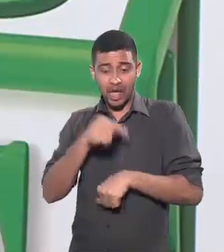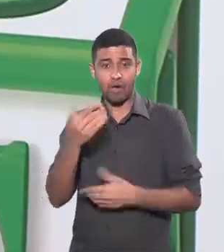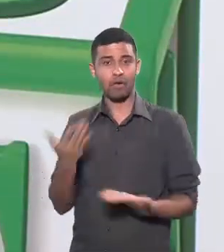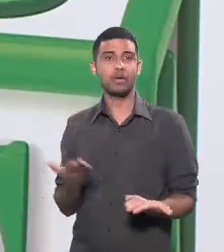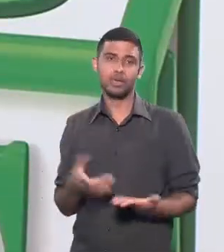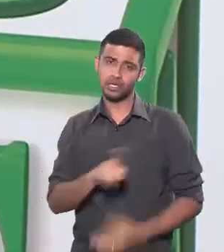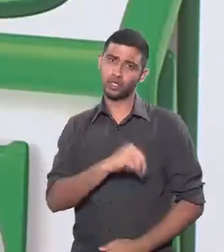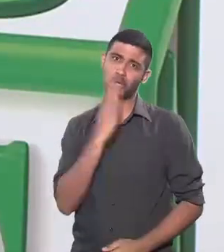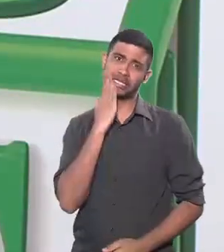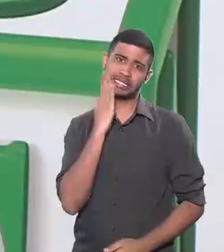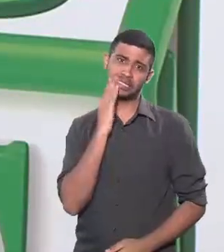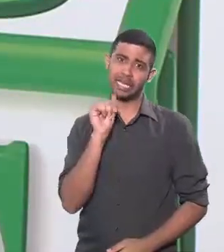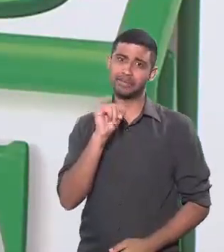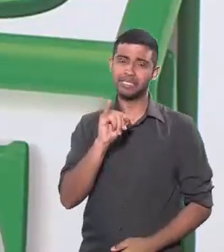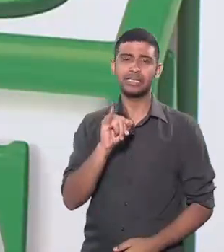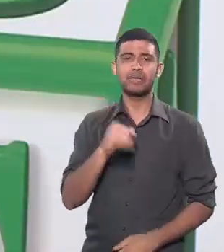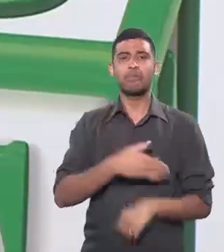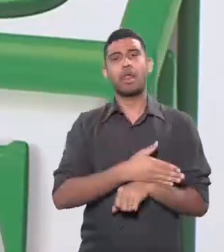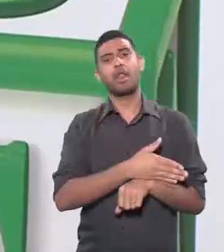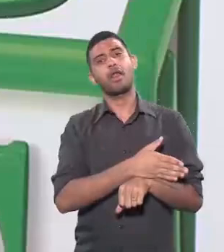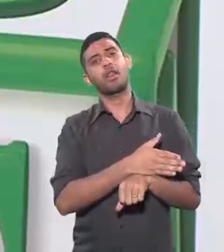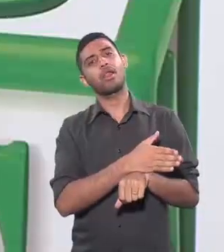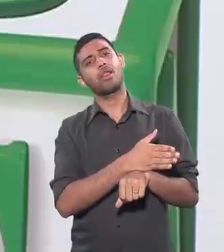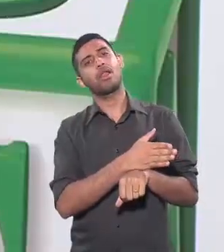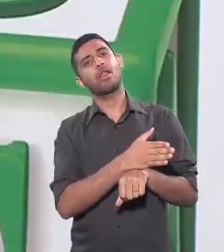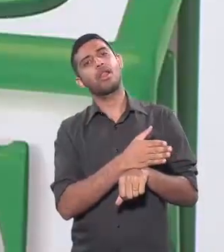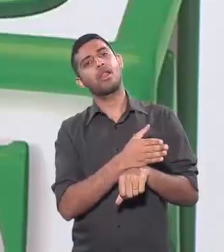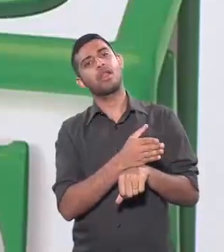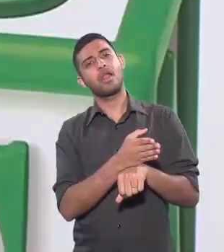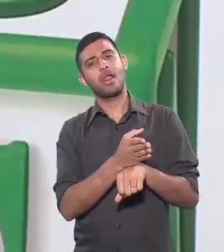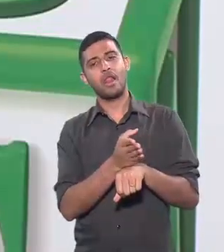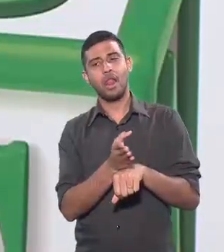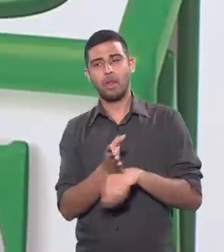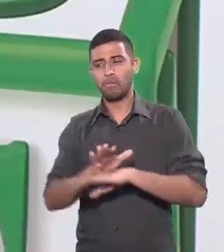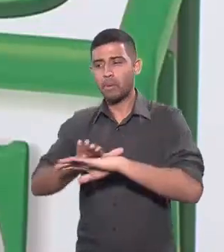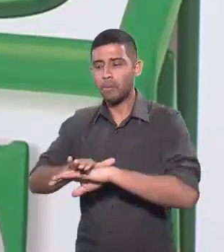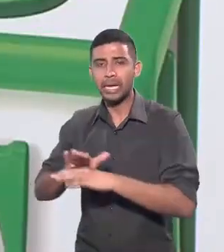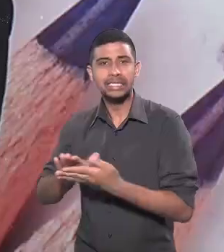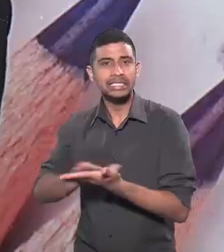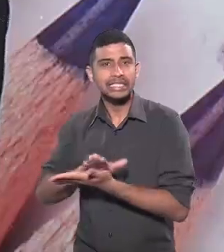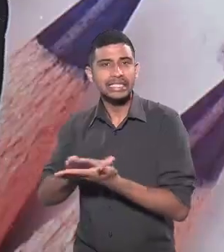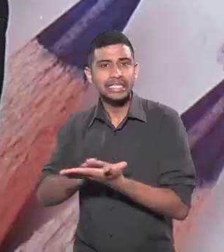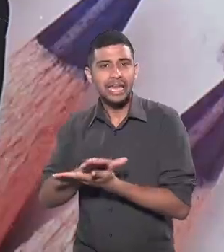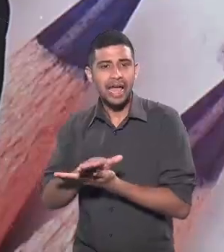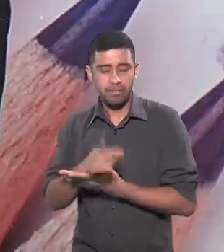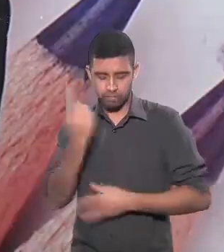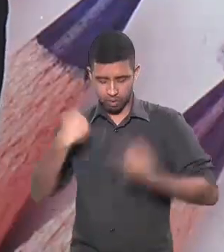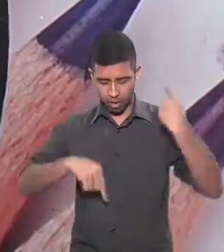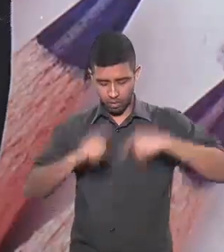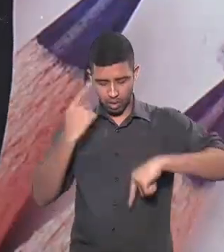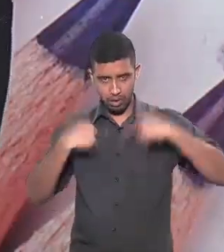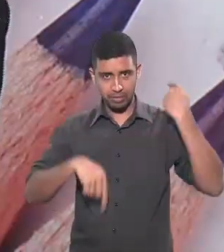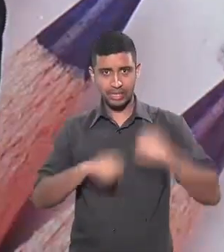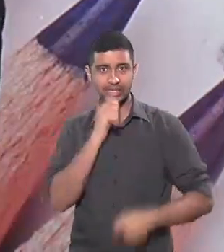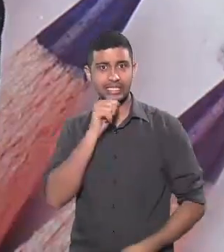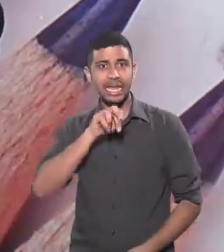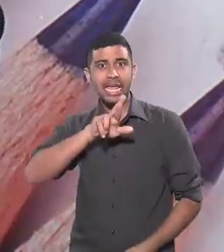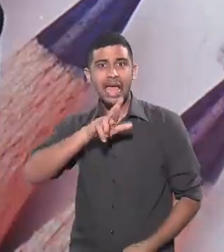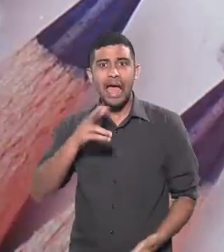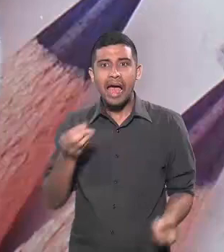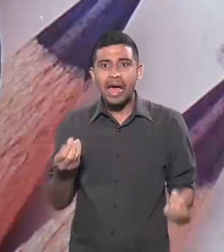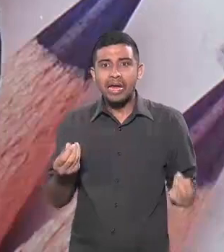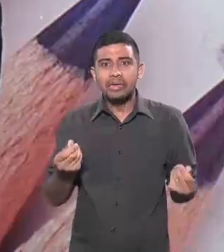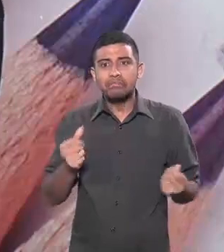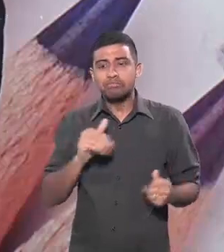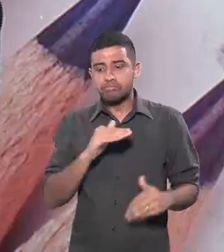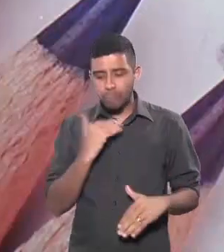rapidamente possível. A gente sabe que quanto mais tempo se passa até iniciar... As células ficam sem oxigênio e acabam morrendo, e